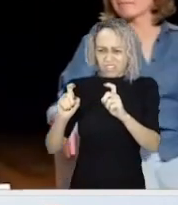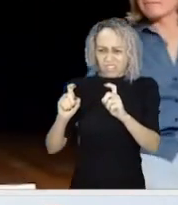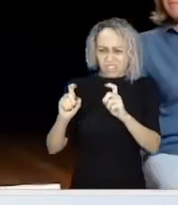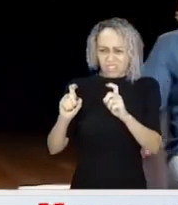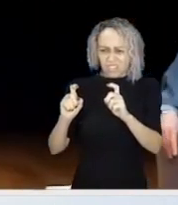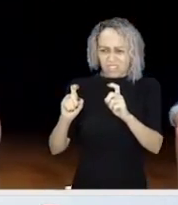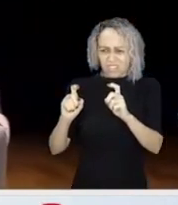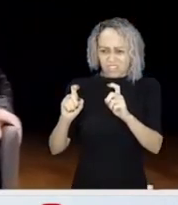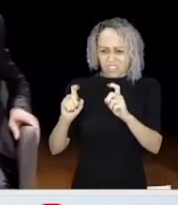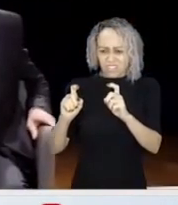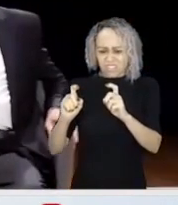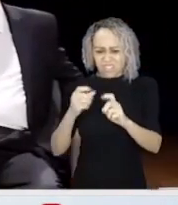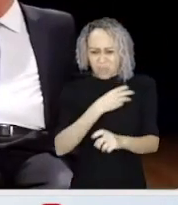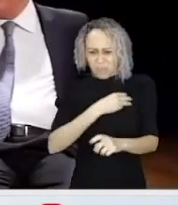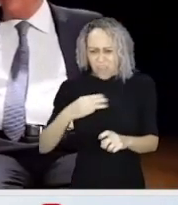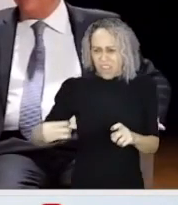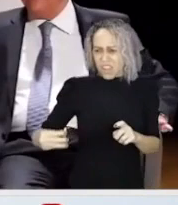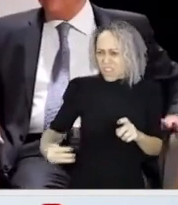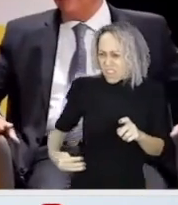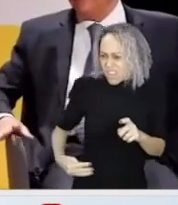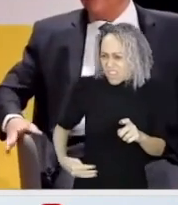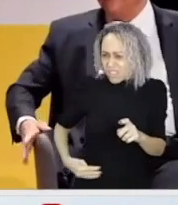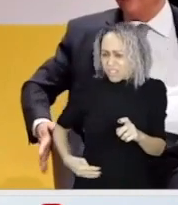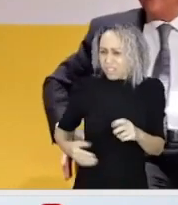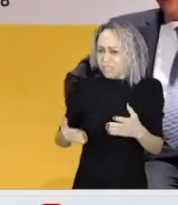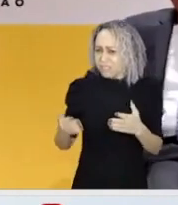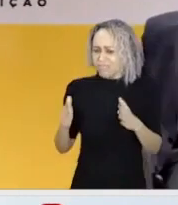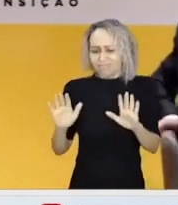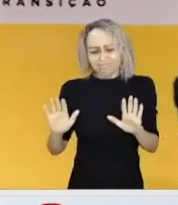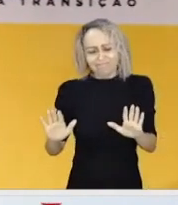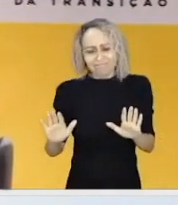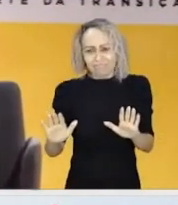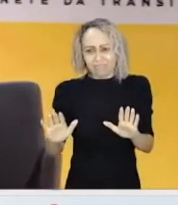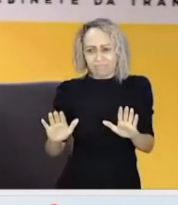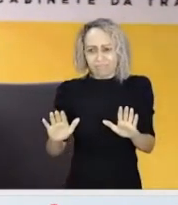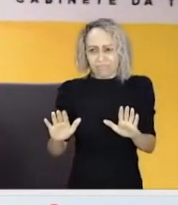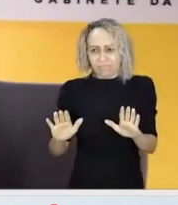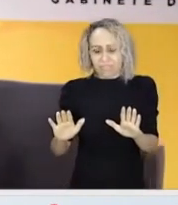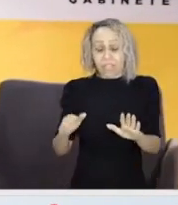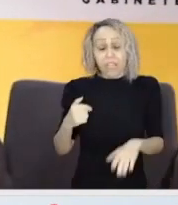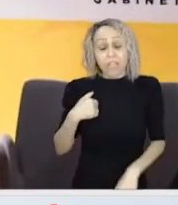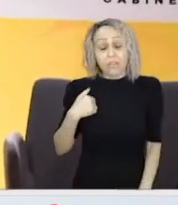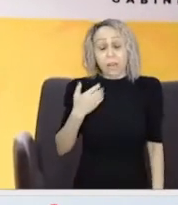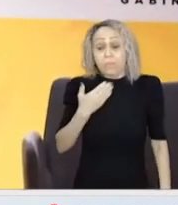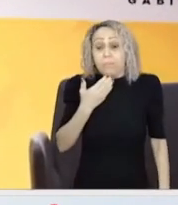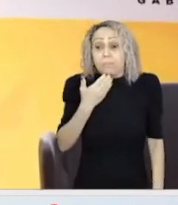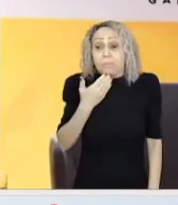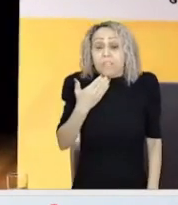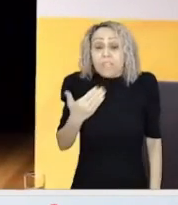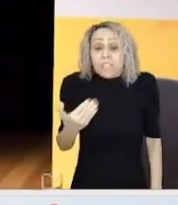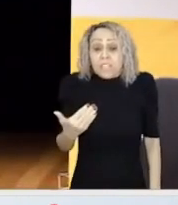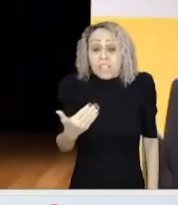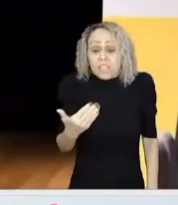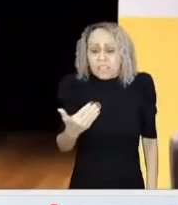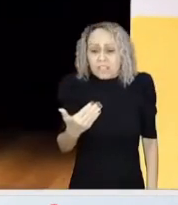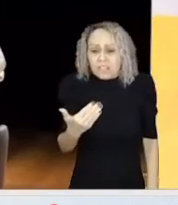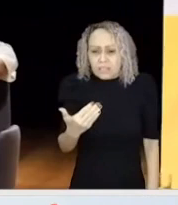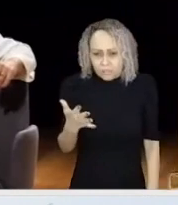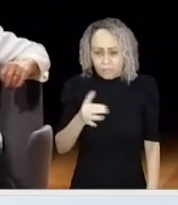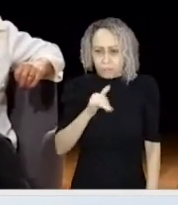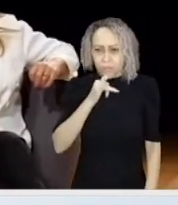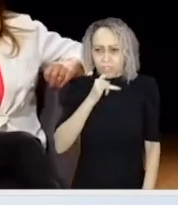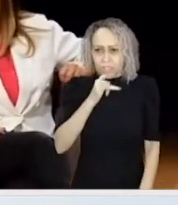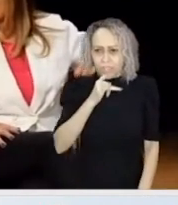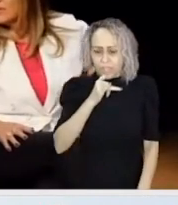ai, gente, isso, aquilo. Provavelmente vai aparecer uma matéria no Fantástico sobre isso, provavelmente vai vir Drauzio e vai falar alguma